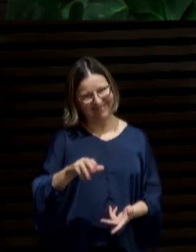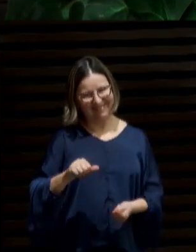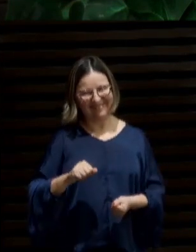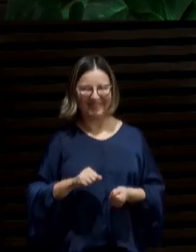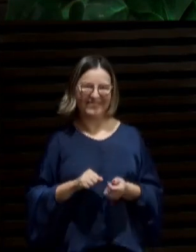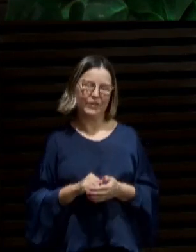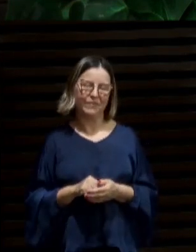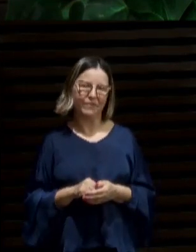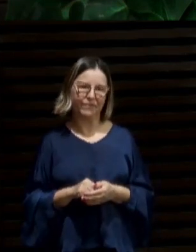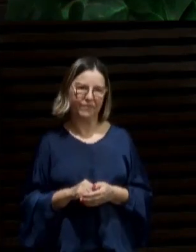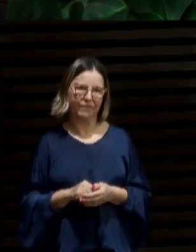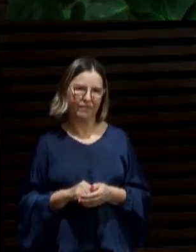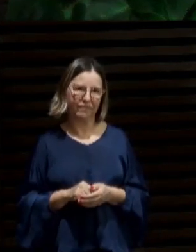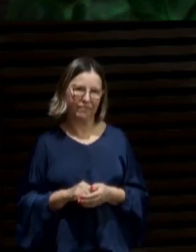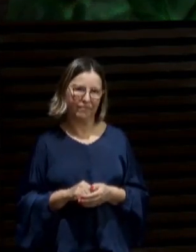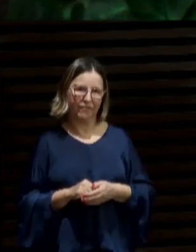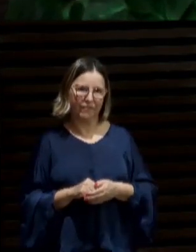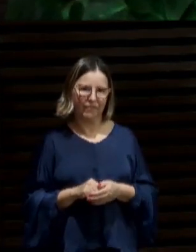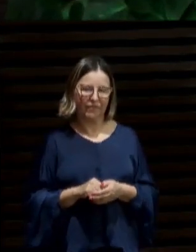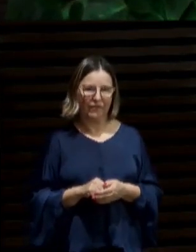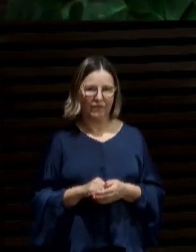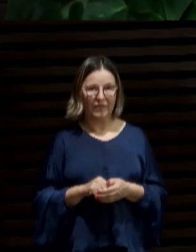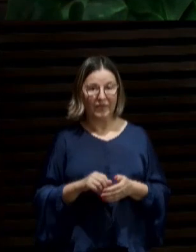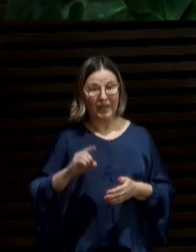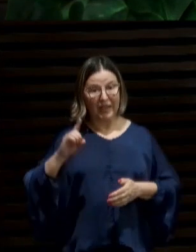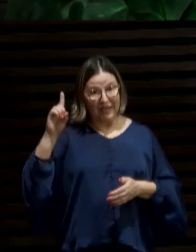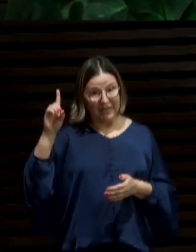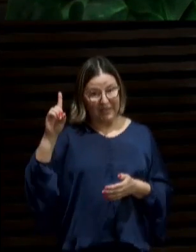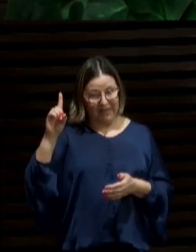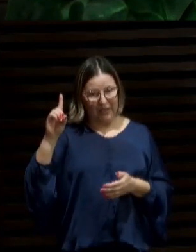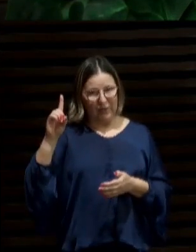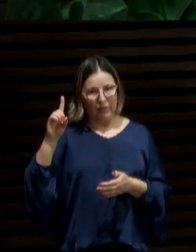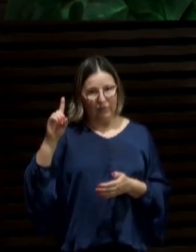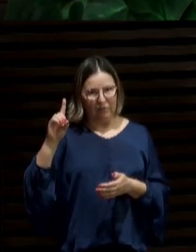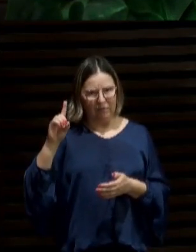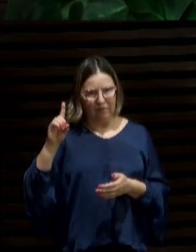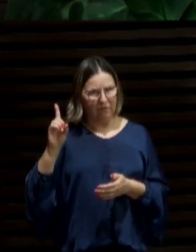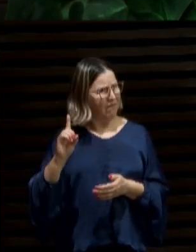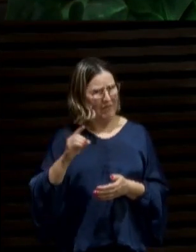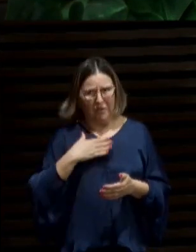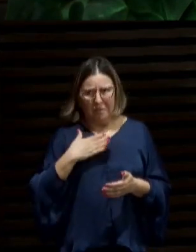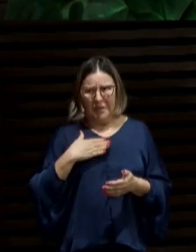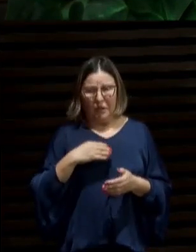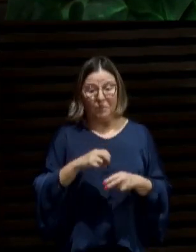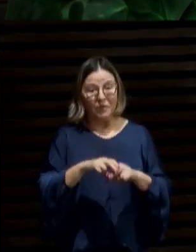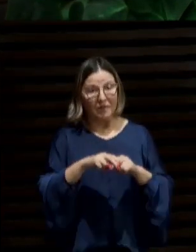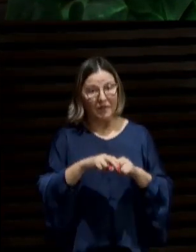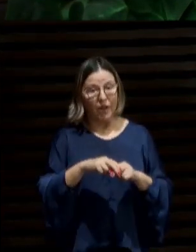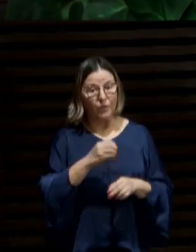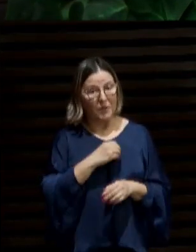O pecado não pegou Deus, como eu costumo dizer, de calças curtas. Não foi um acidente